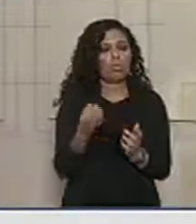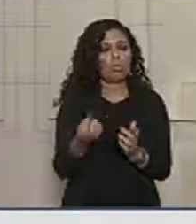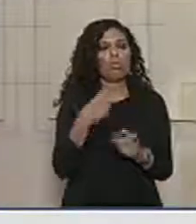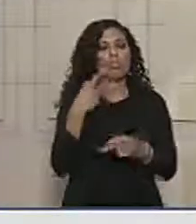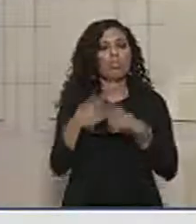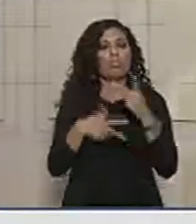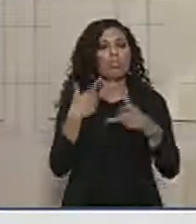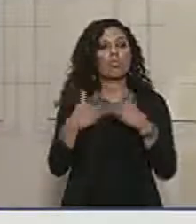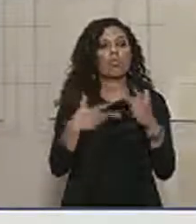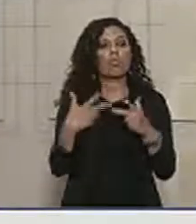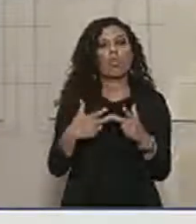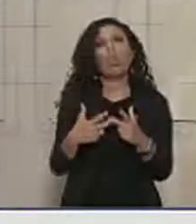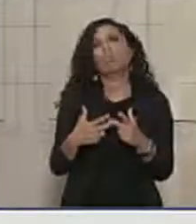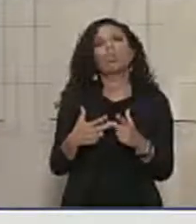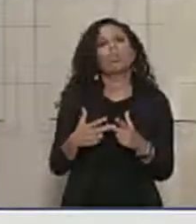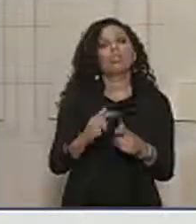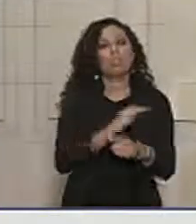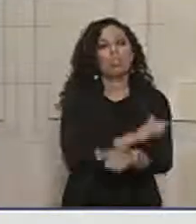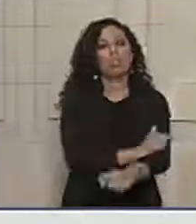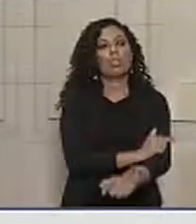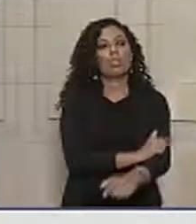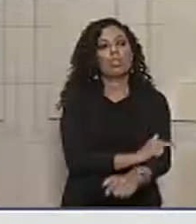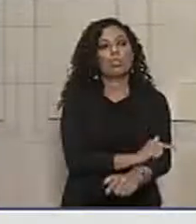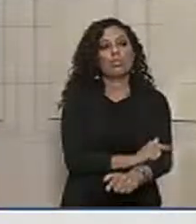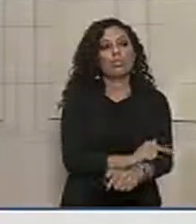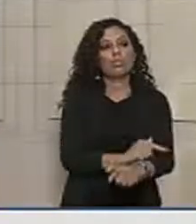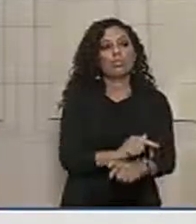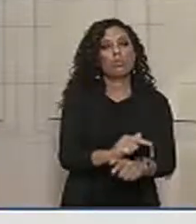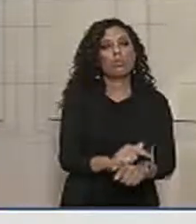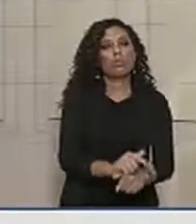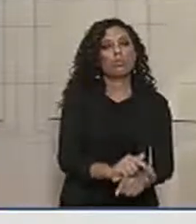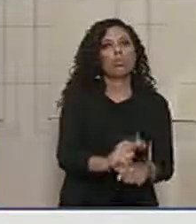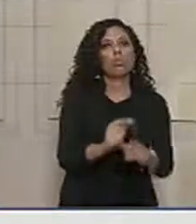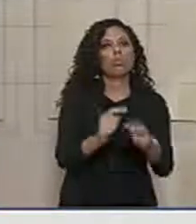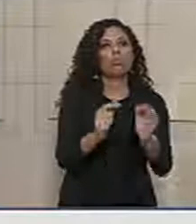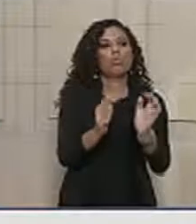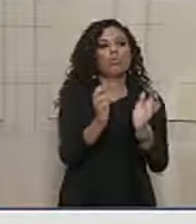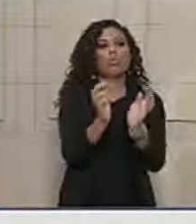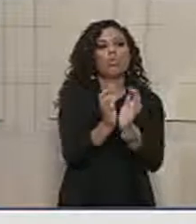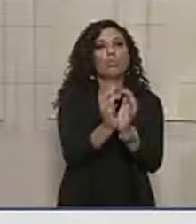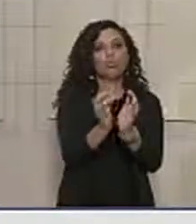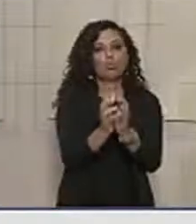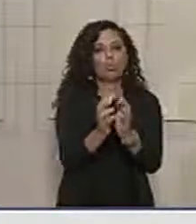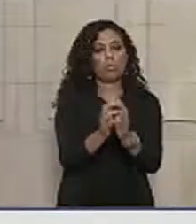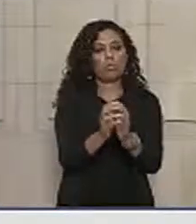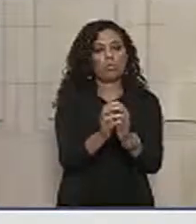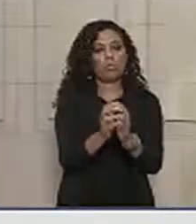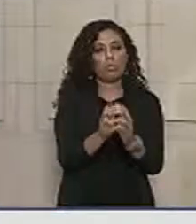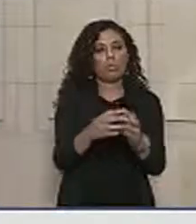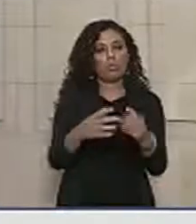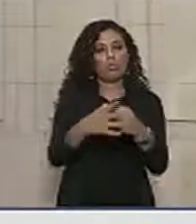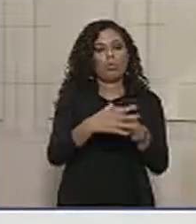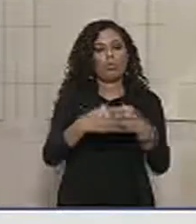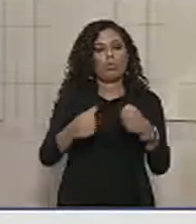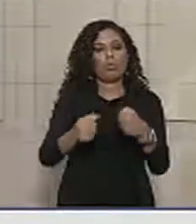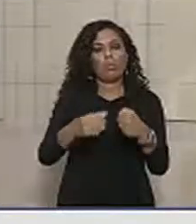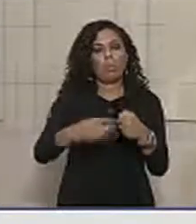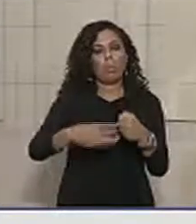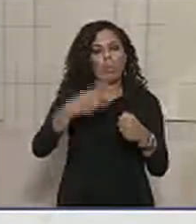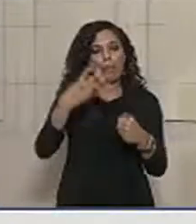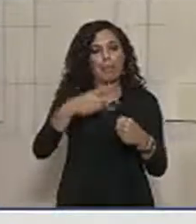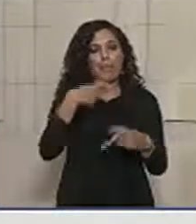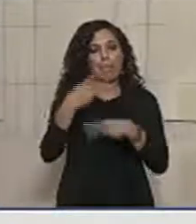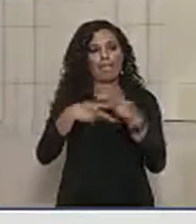sobre as ações, determina as ações das comissões, e o parágrafo 3º fala sobre a comissão de